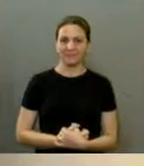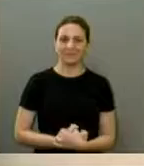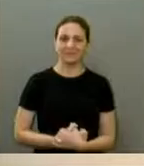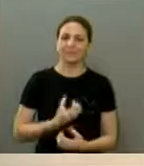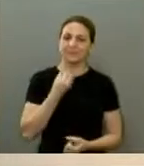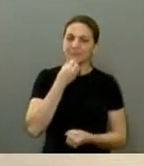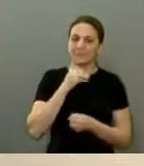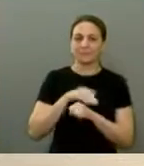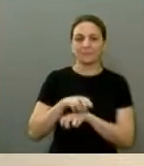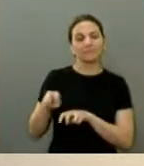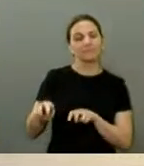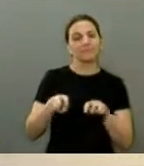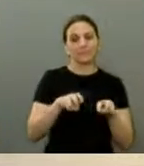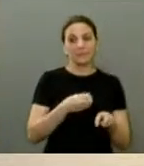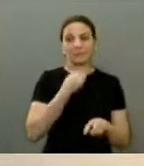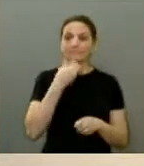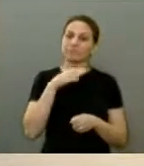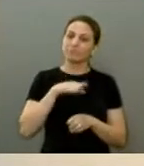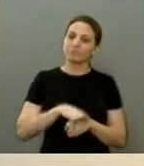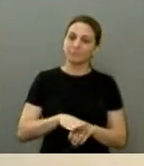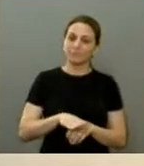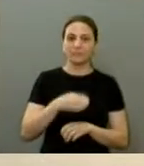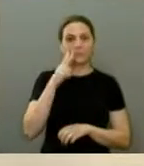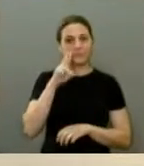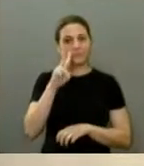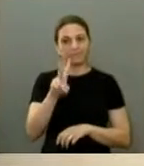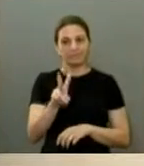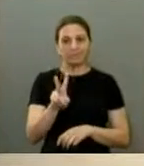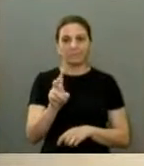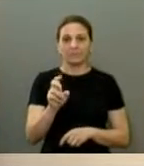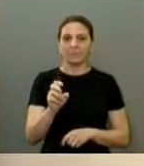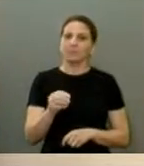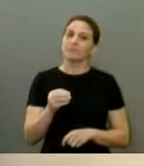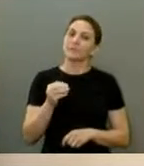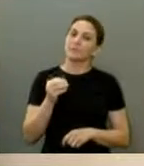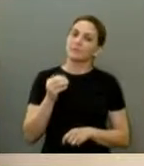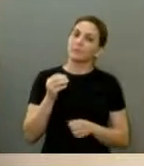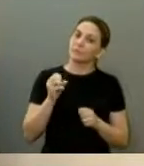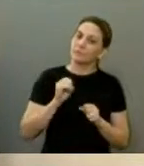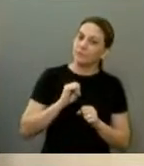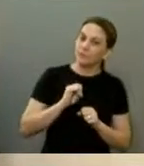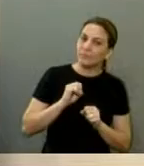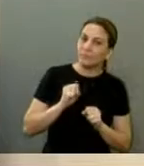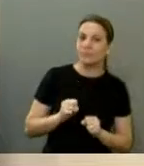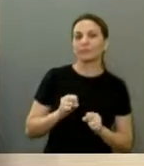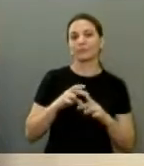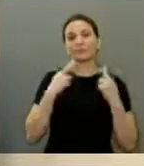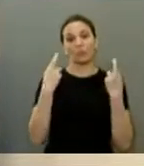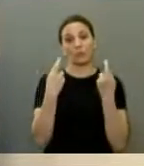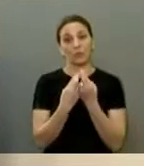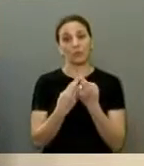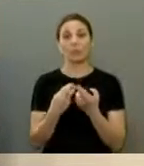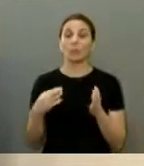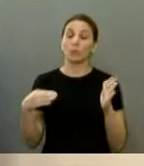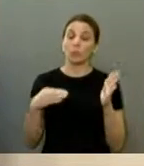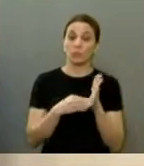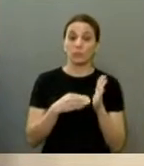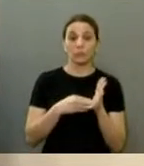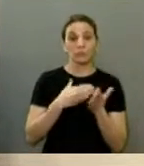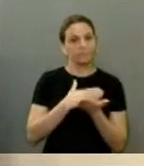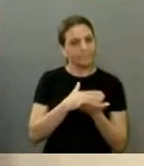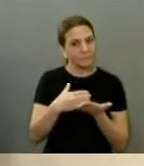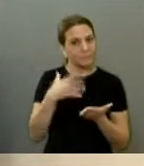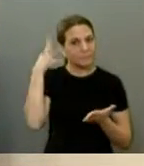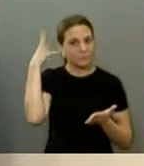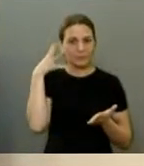Boa noite à mesa, boa noite a quem nos ouve. Eu não poderia, nessa última sessão do ano, começar a falar,